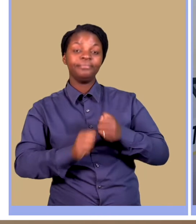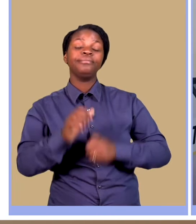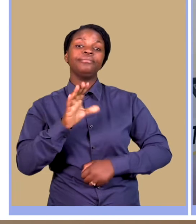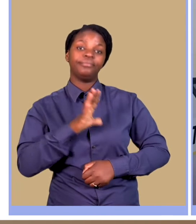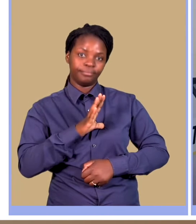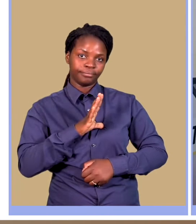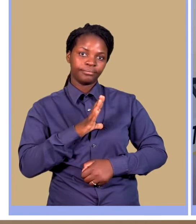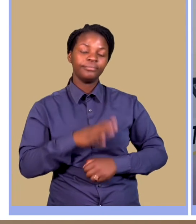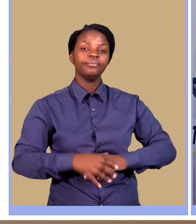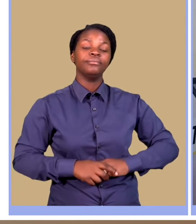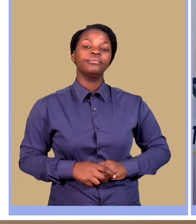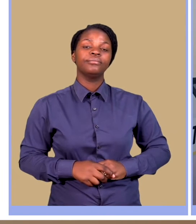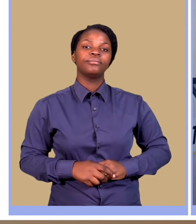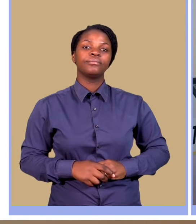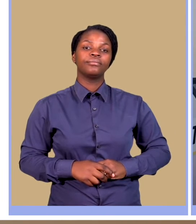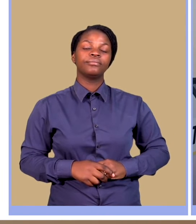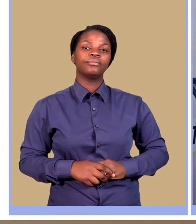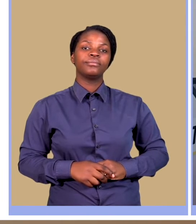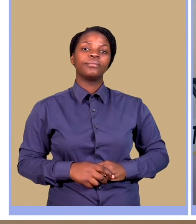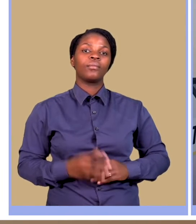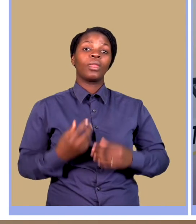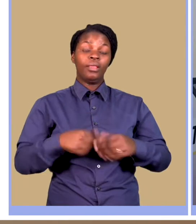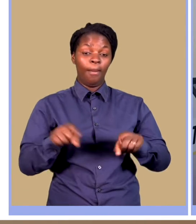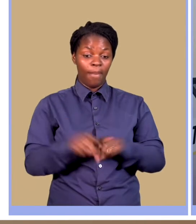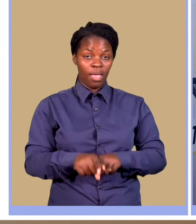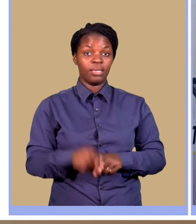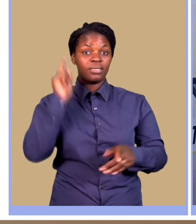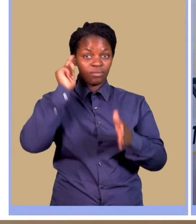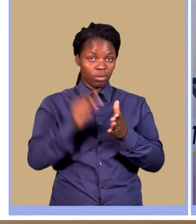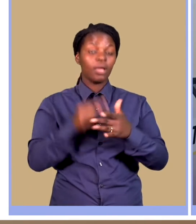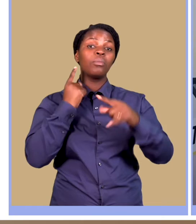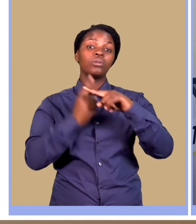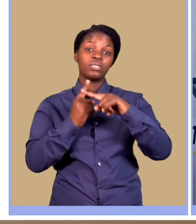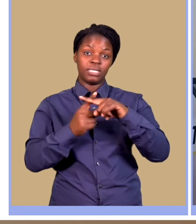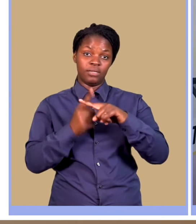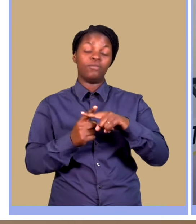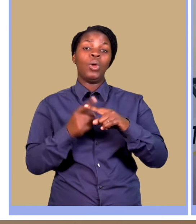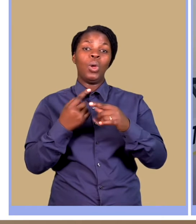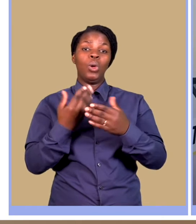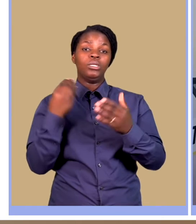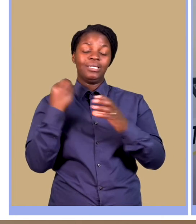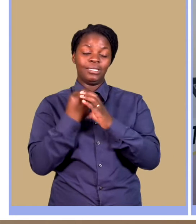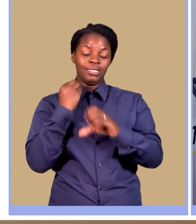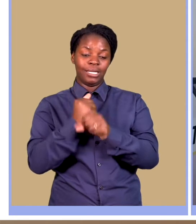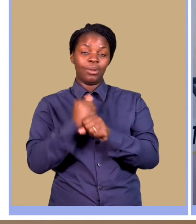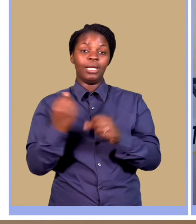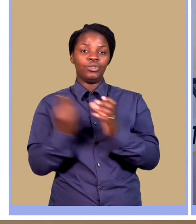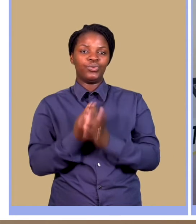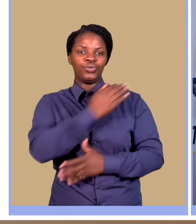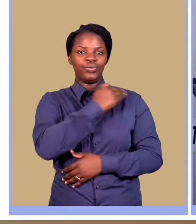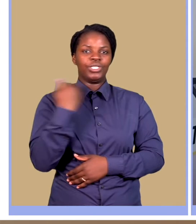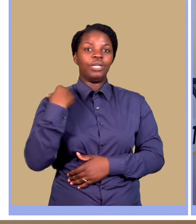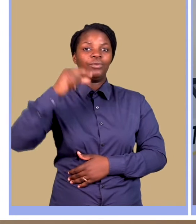seus moradores, lá estão também pessoas com deficiência, devem estar nesta palestra que os